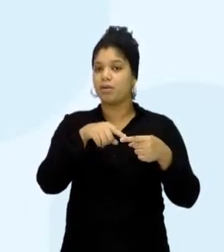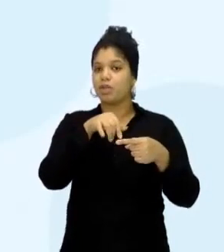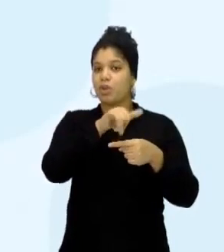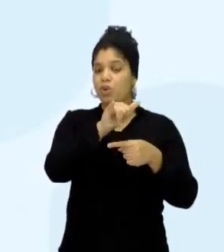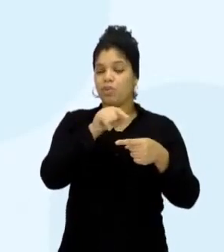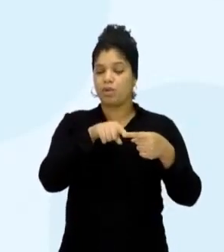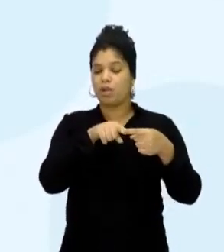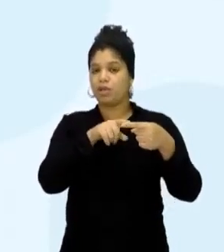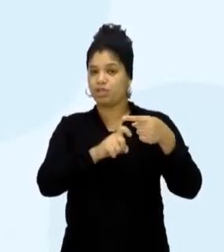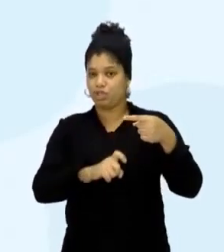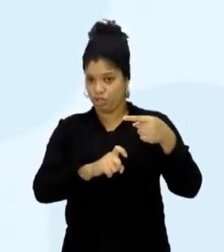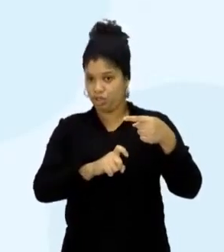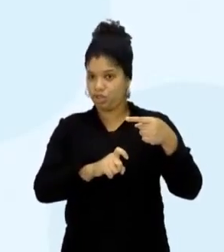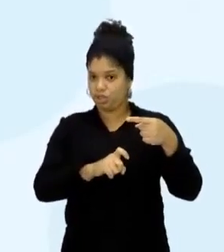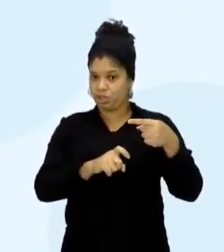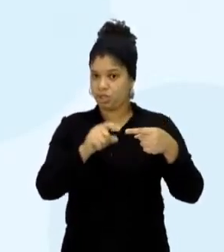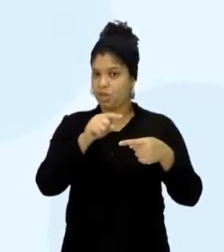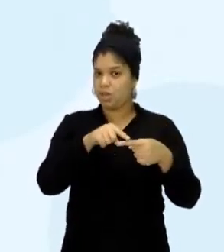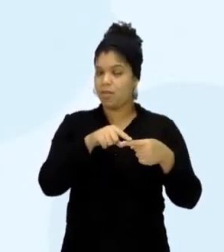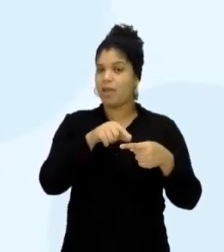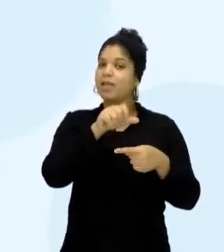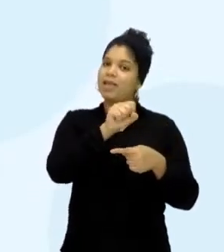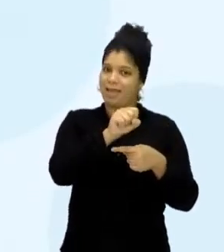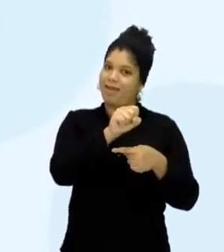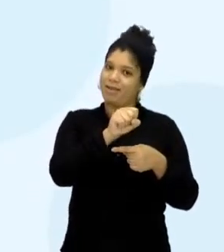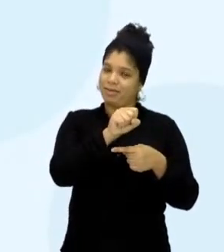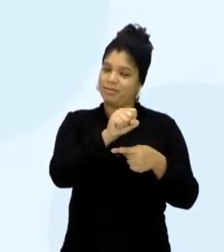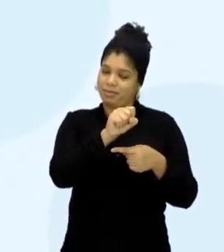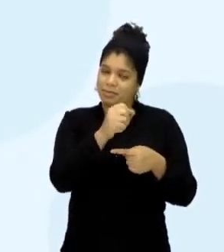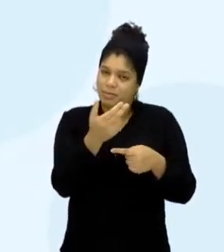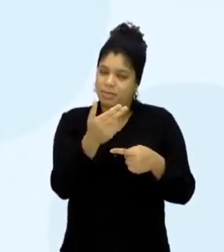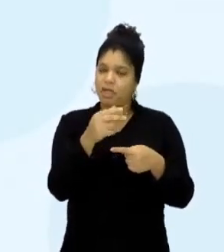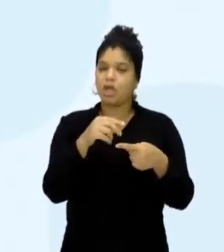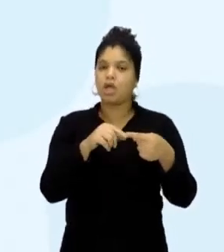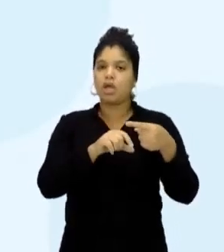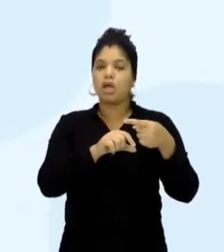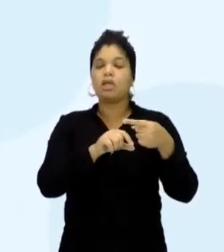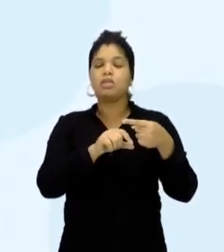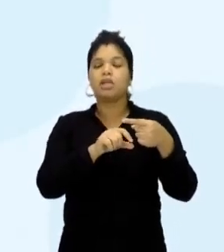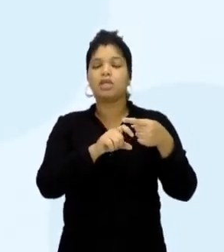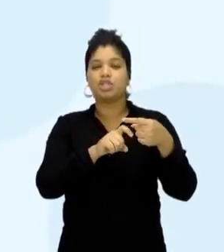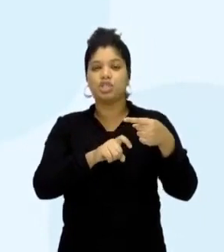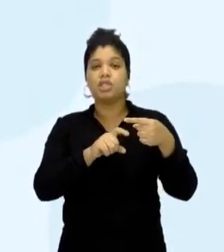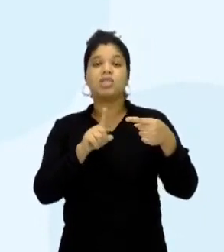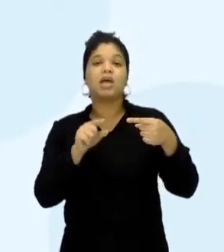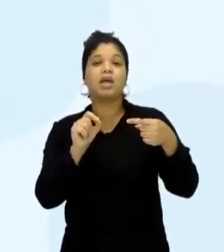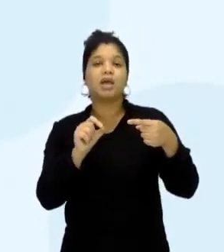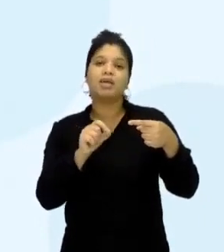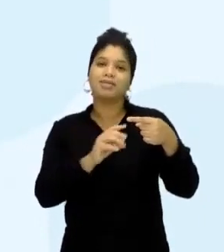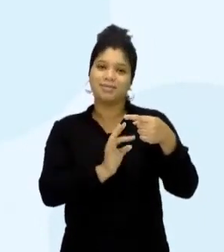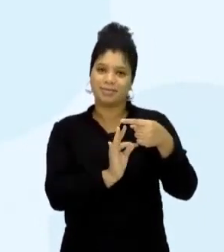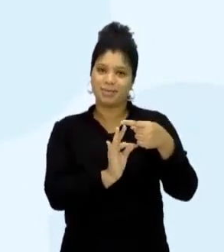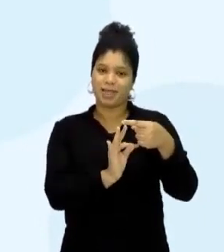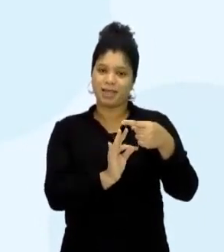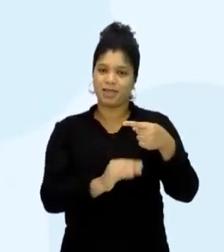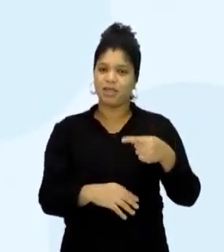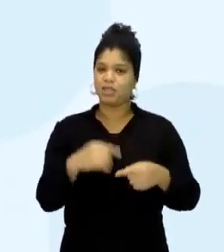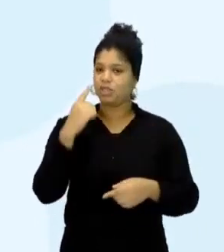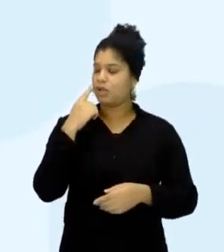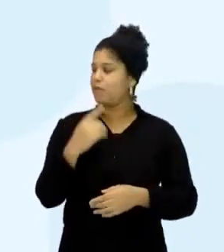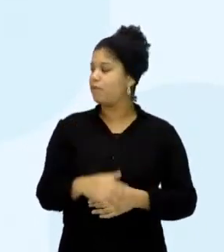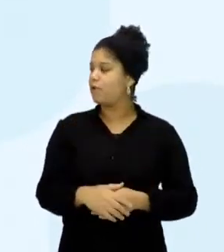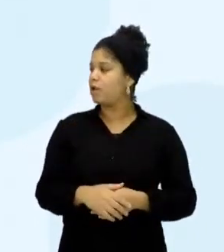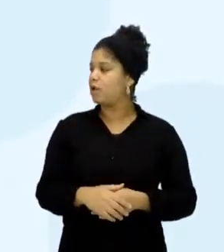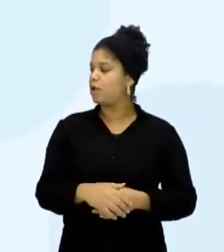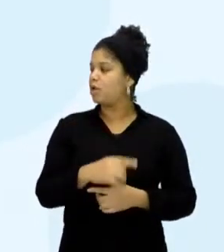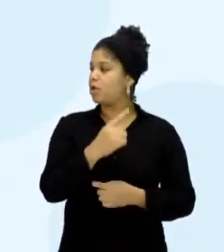No nosso caso, o primeiro é do s de t, que é o papel do nosso y, e depois do x, que é o t. Tá, então quanto que deu aqui? Ah, do s de